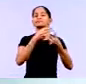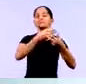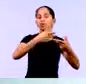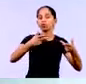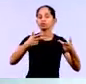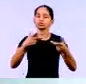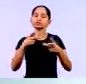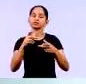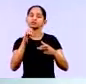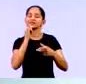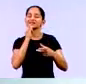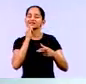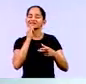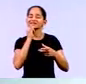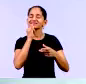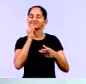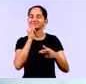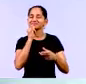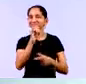materiais,